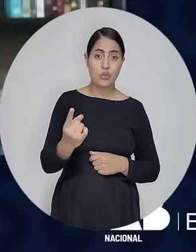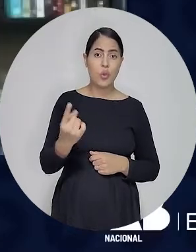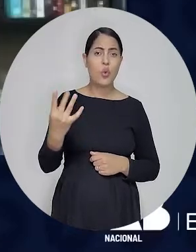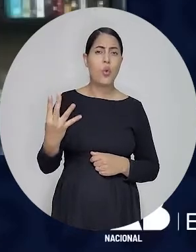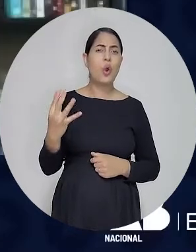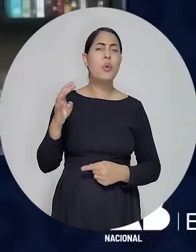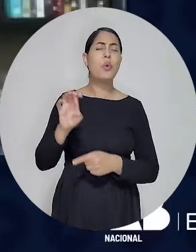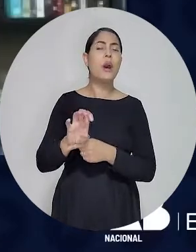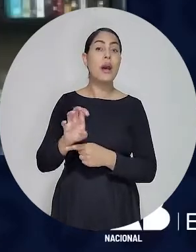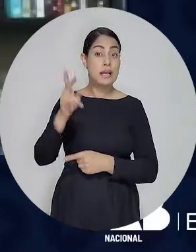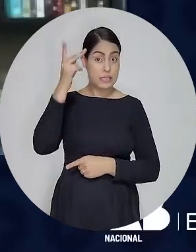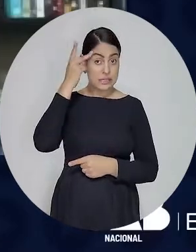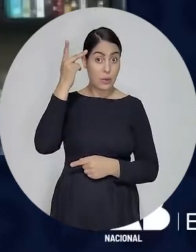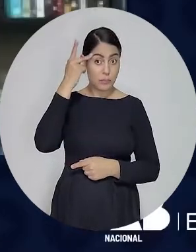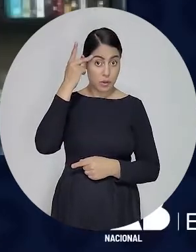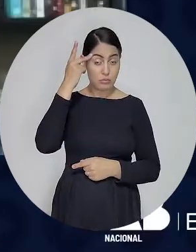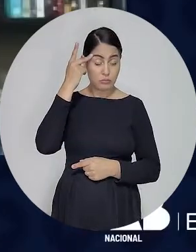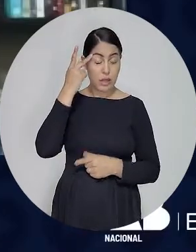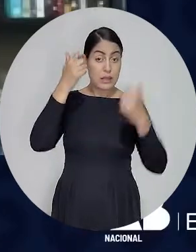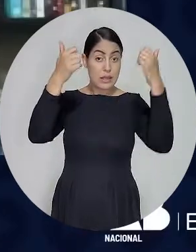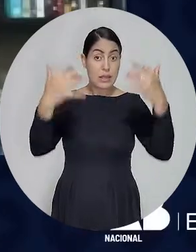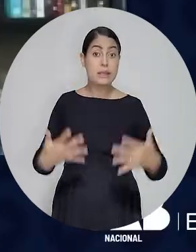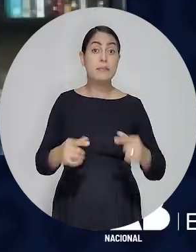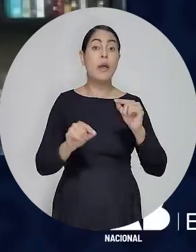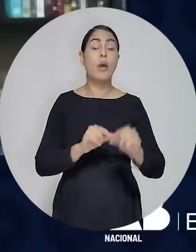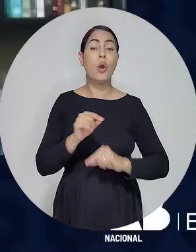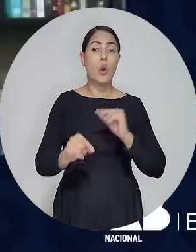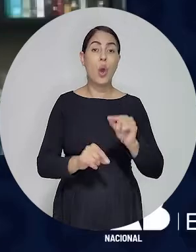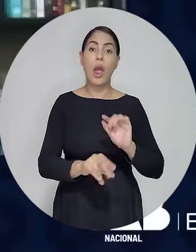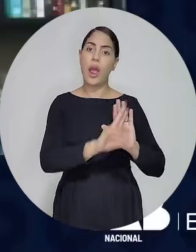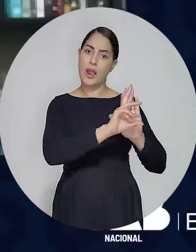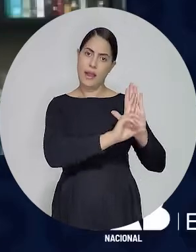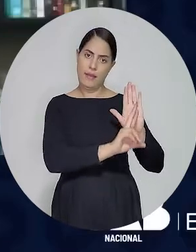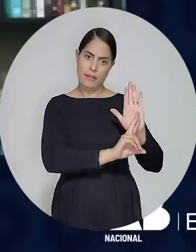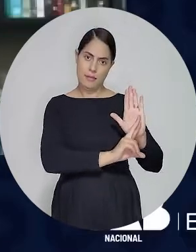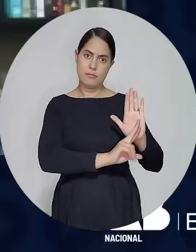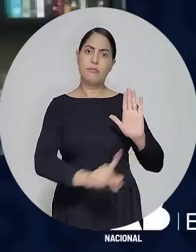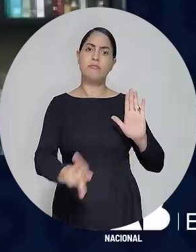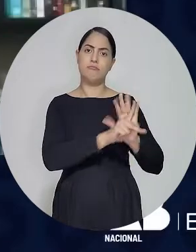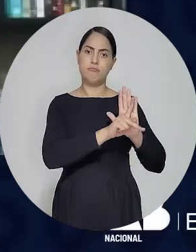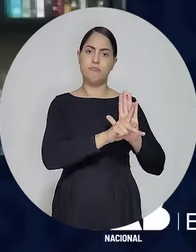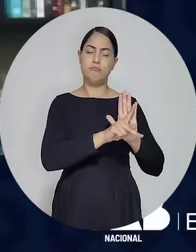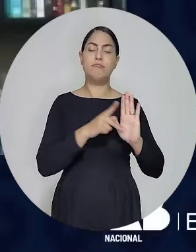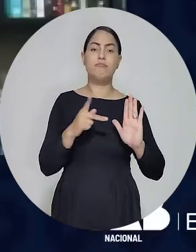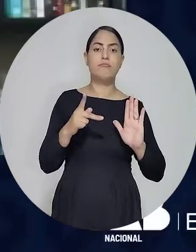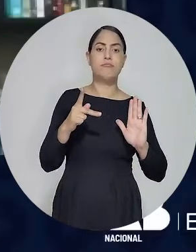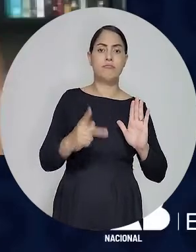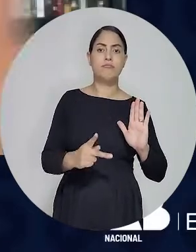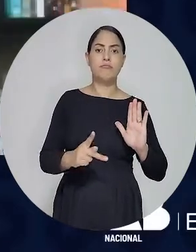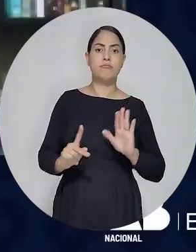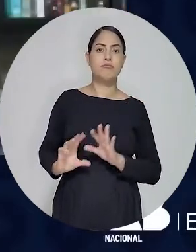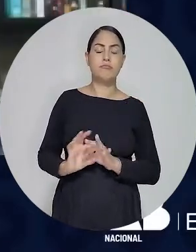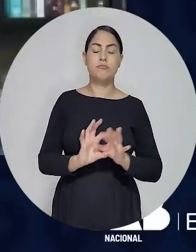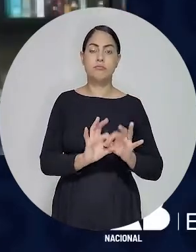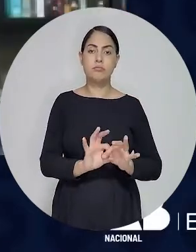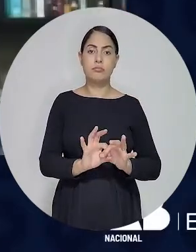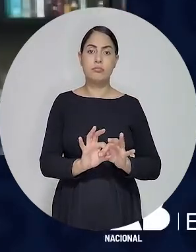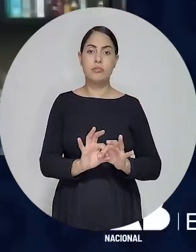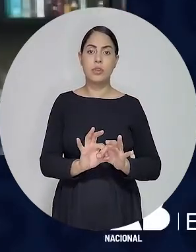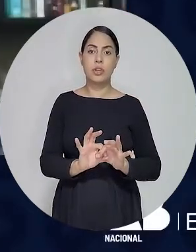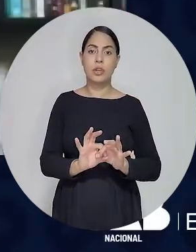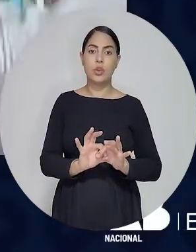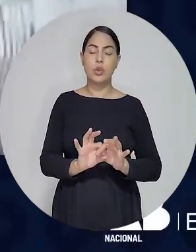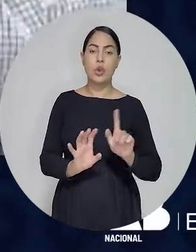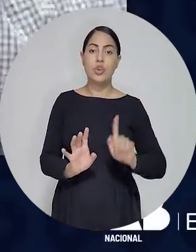1760914 de São Paulo, para dizer que essa norma ela é uma norma específica e prefere a norma